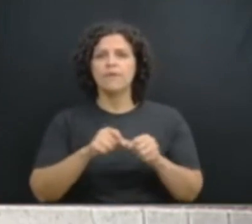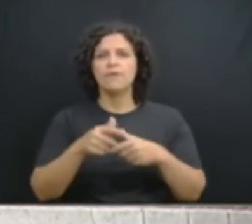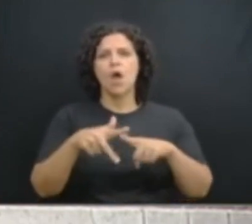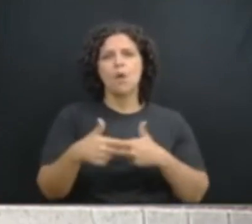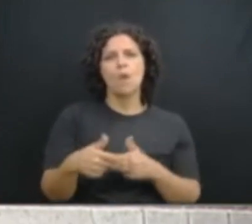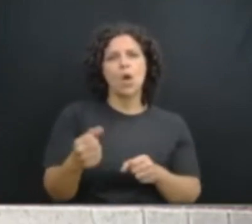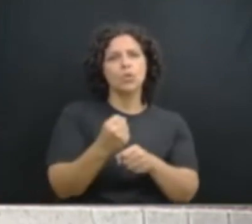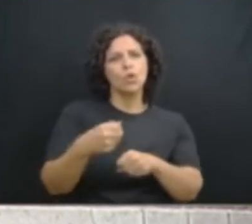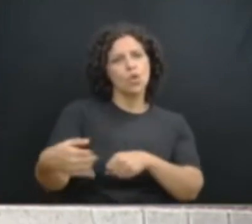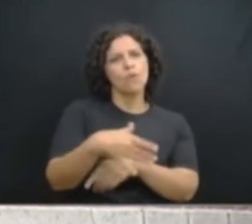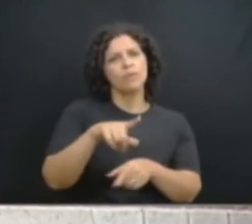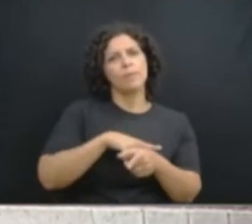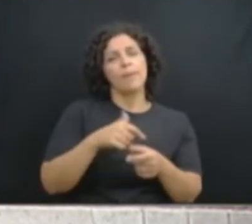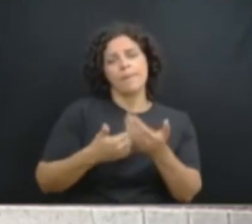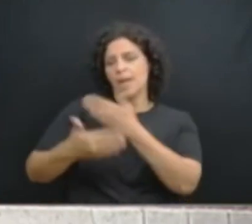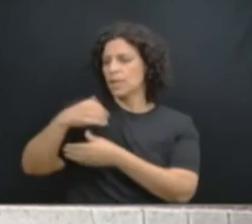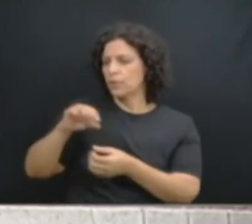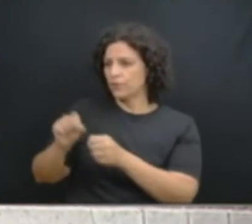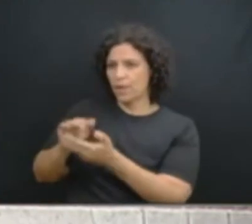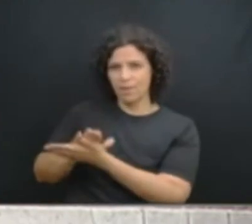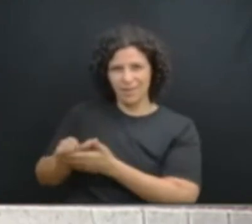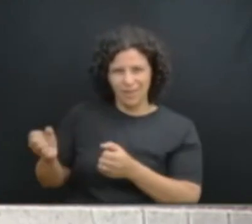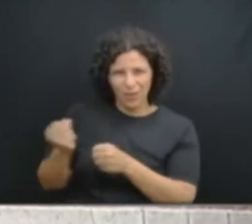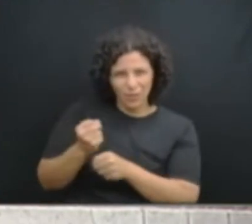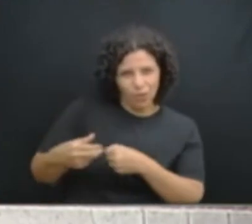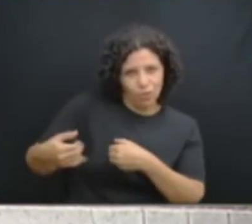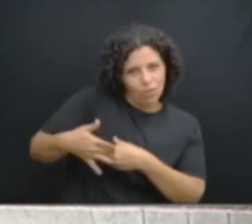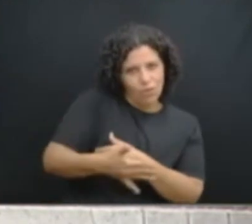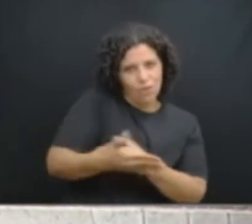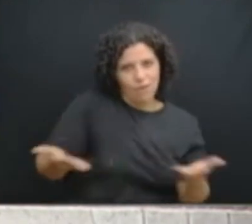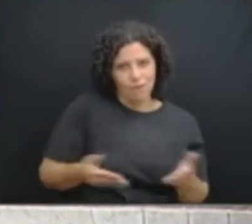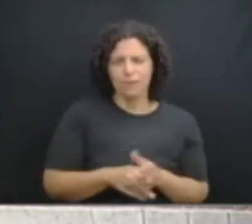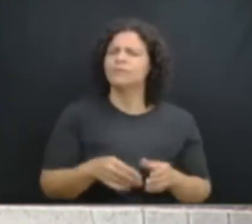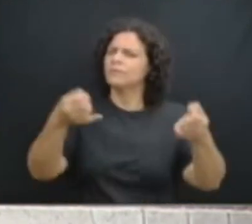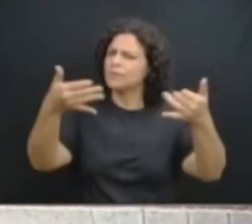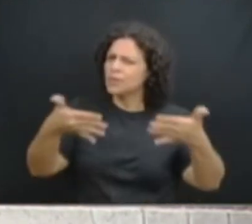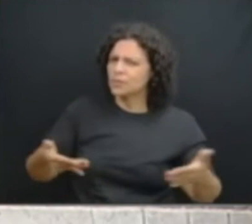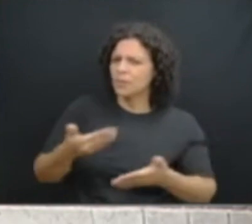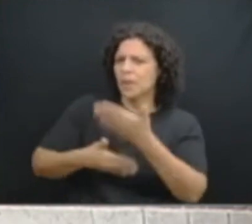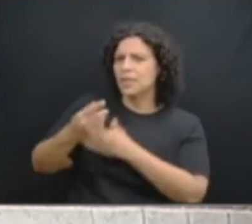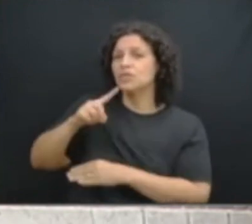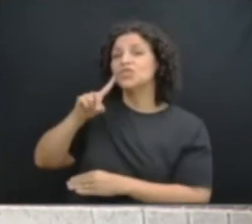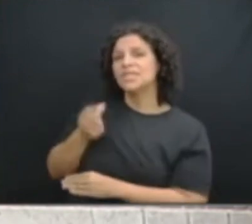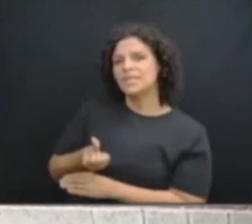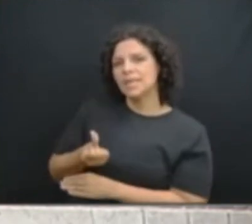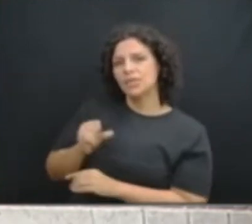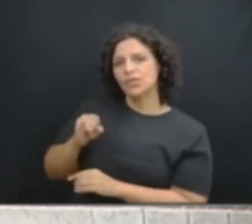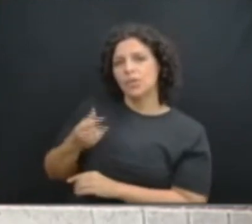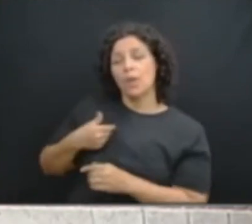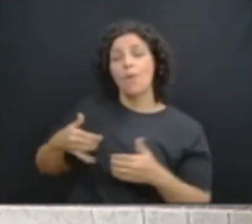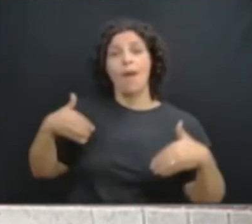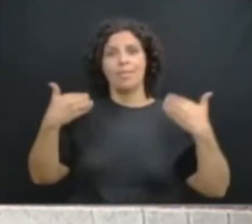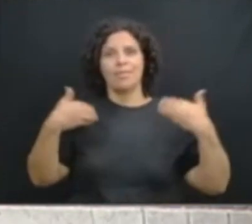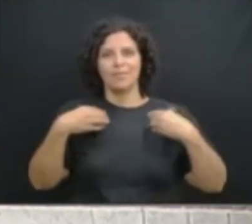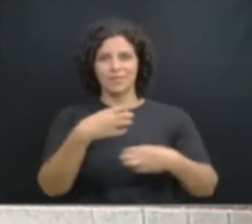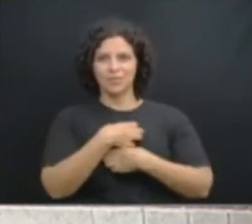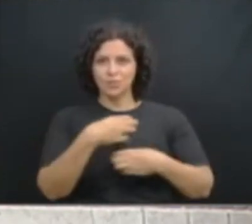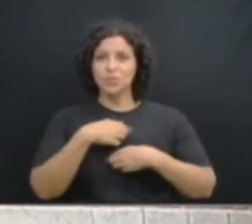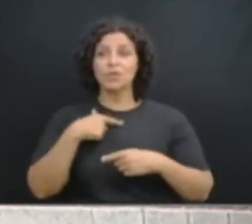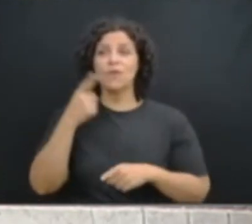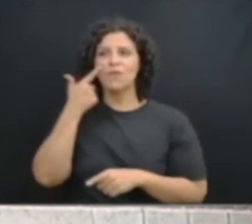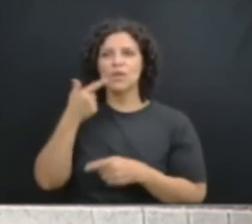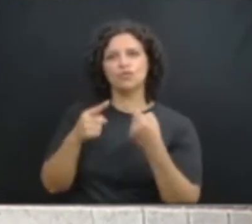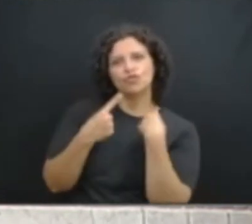novas obras e não arrumando as passadas. Eu quero aqui dizer que naquele dia 6 eu saí animado, porque